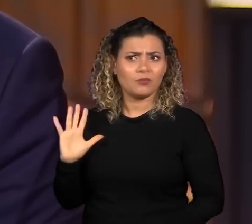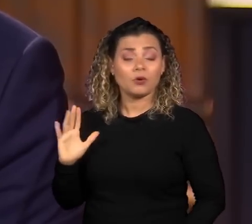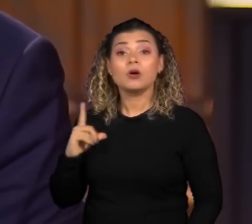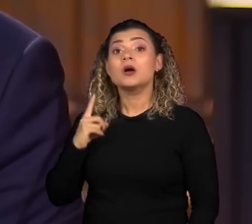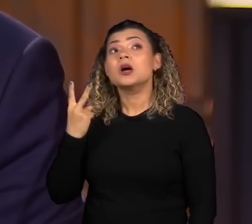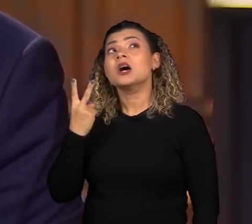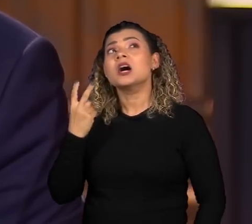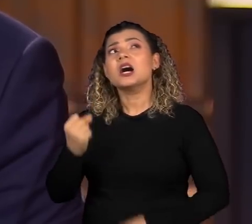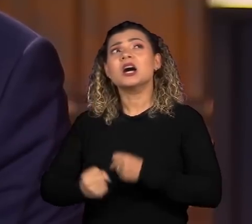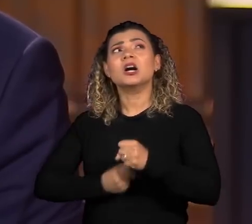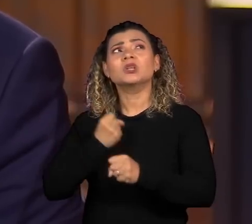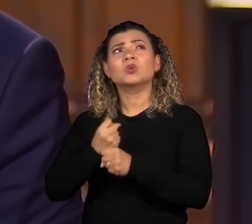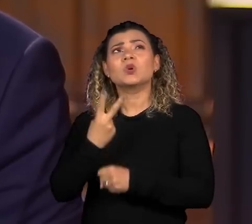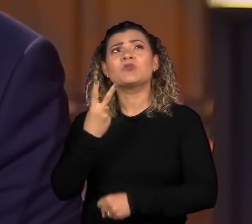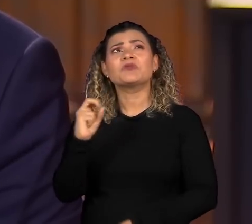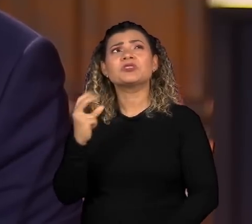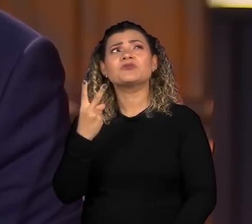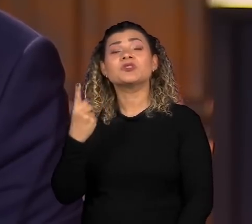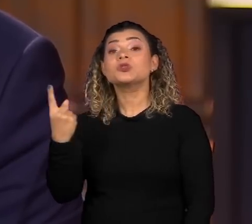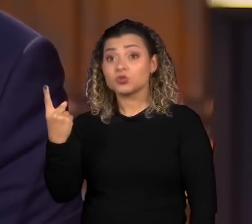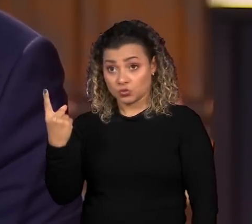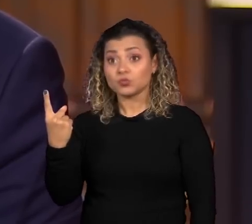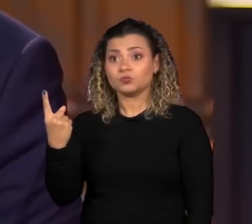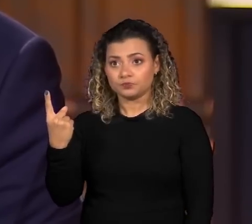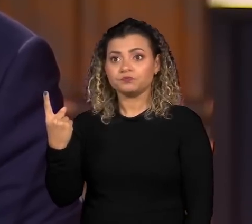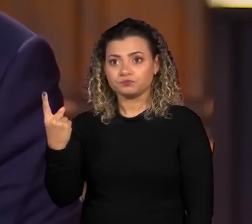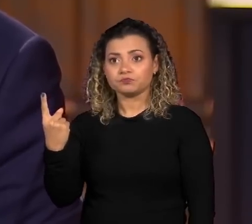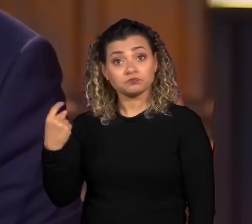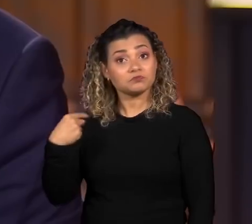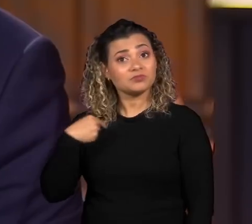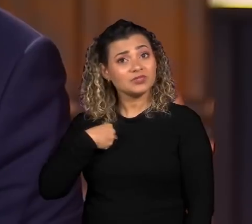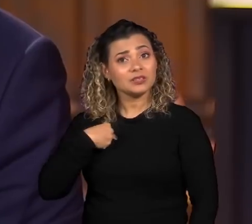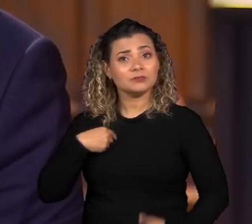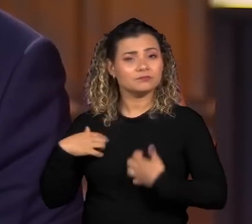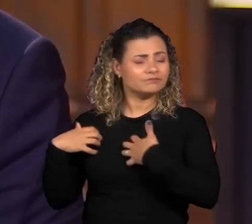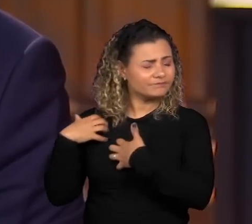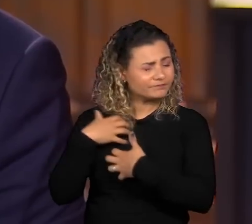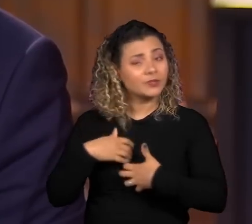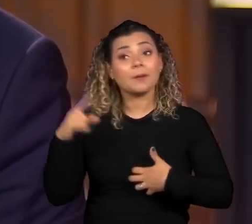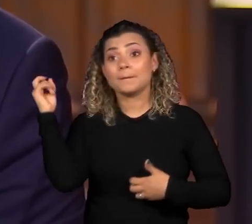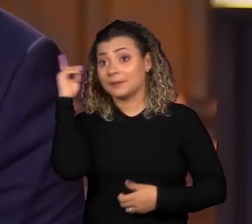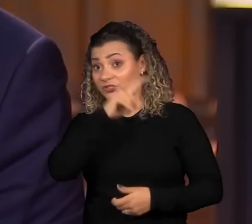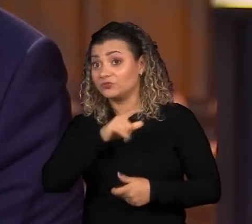ano de 2021 profundas provações